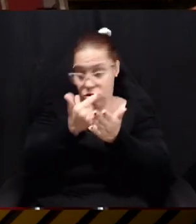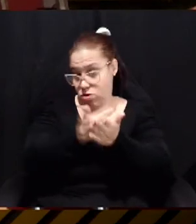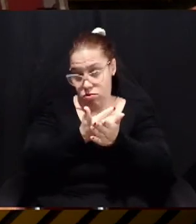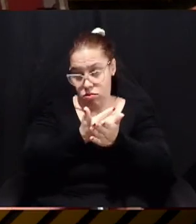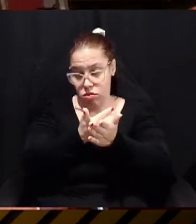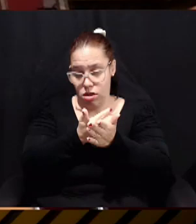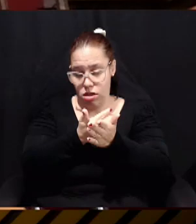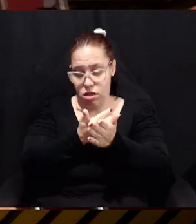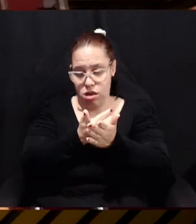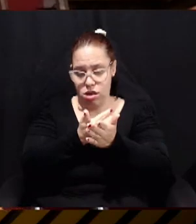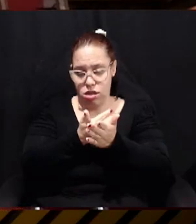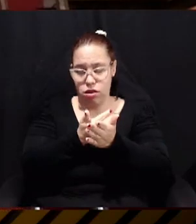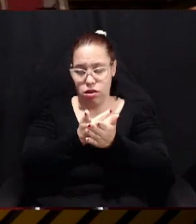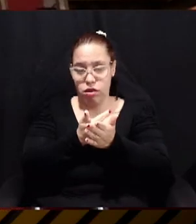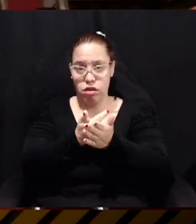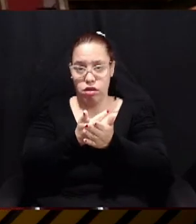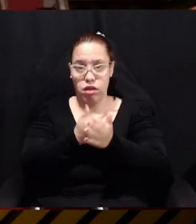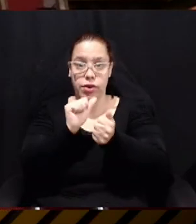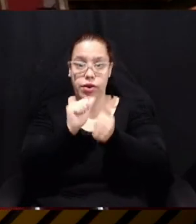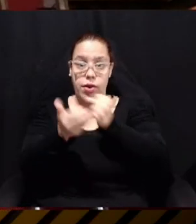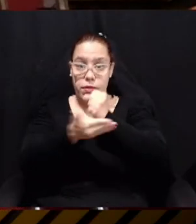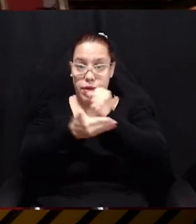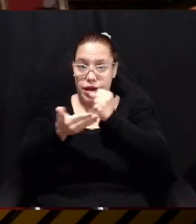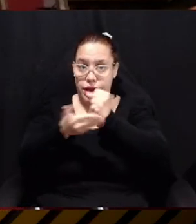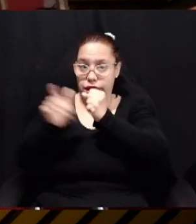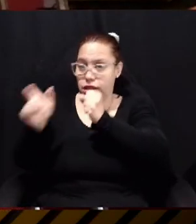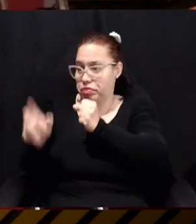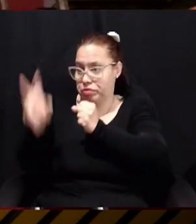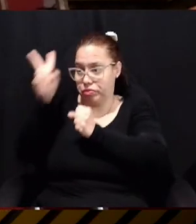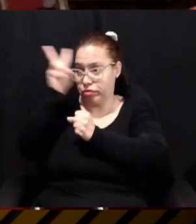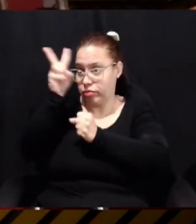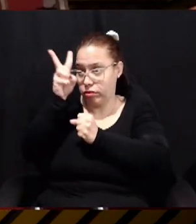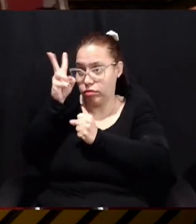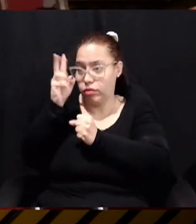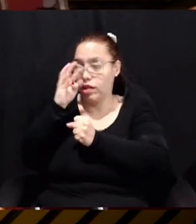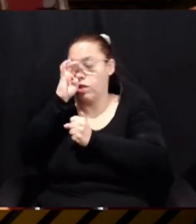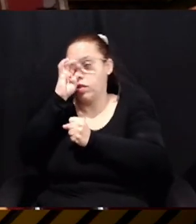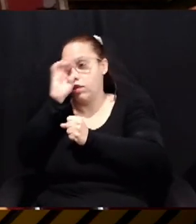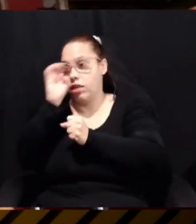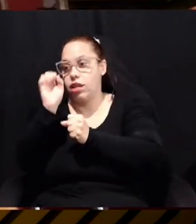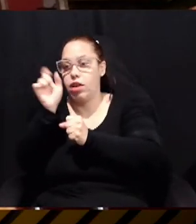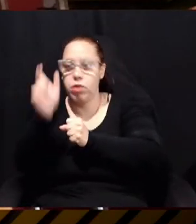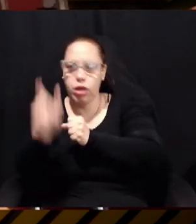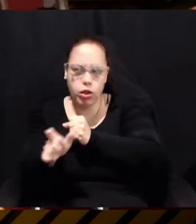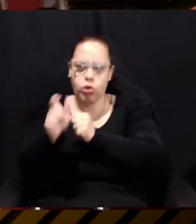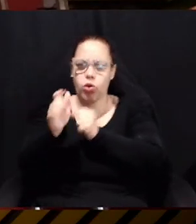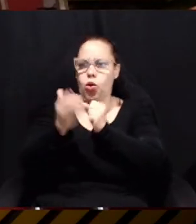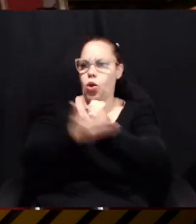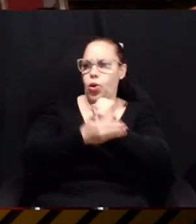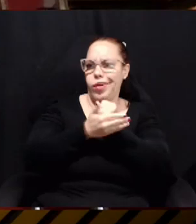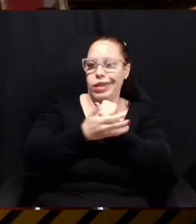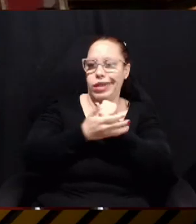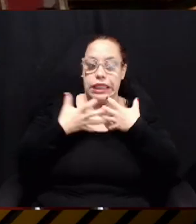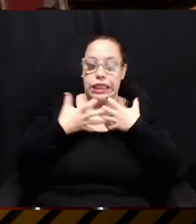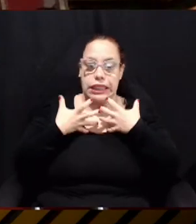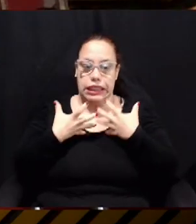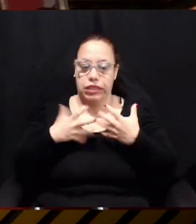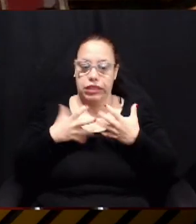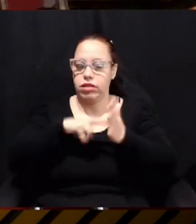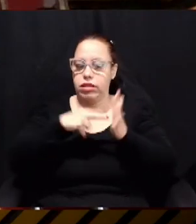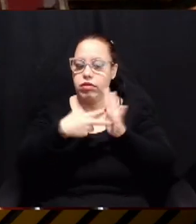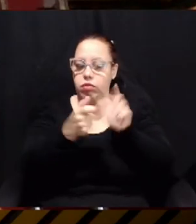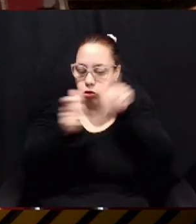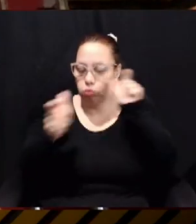tal história, baseado em tal graphic novel, né? Eu acho que isso traz um peso para a narrativa, para o